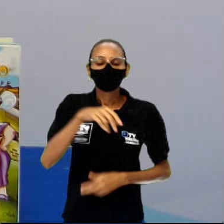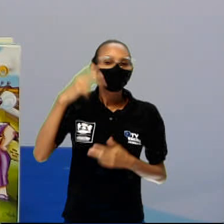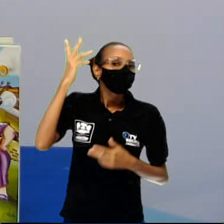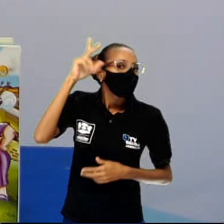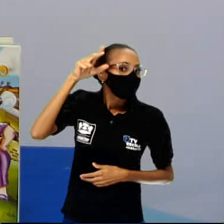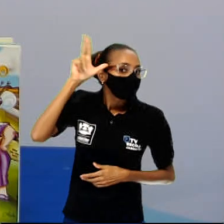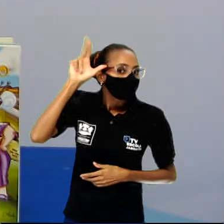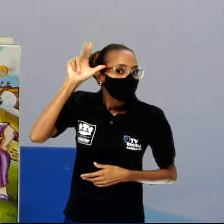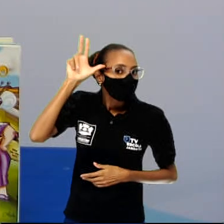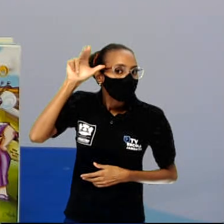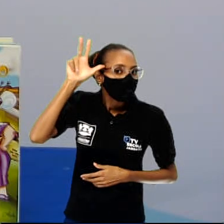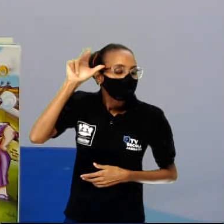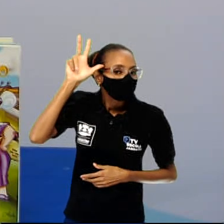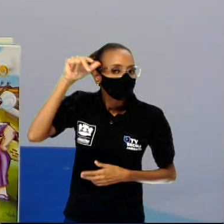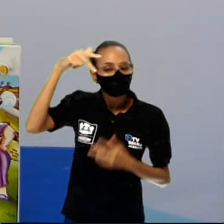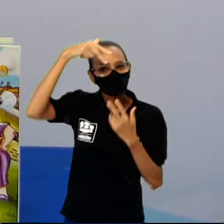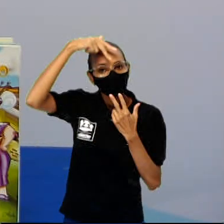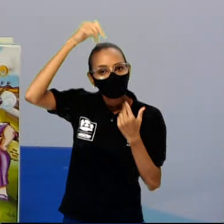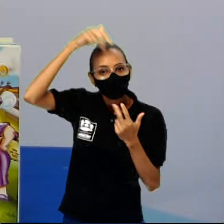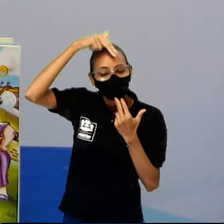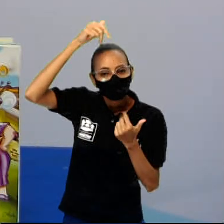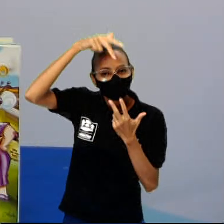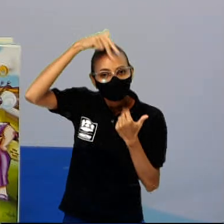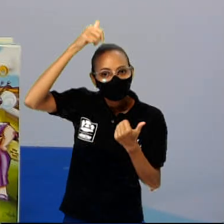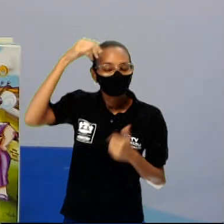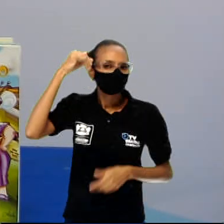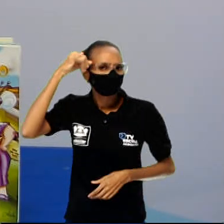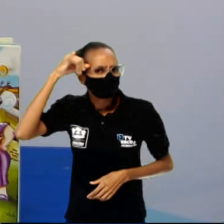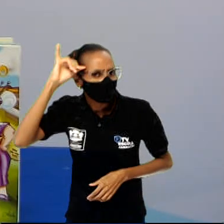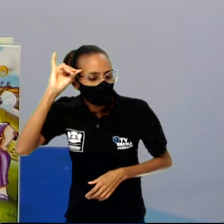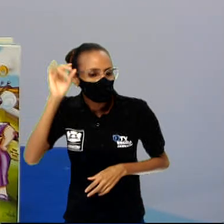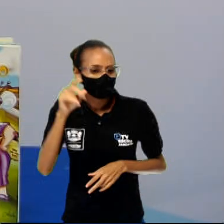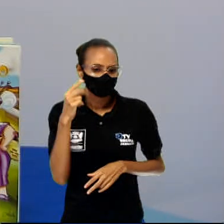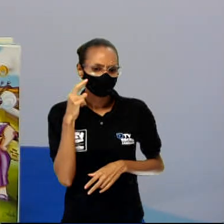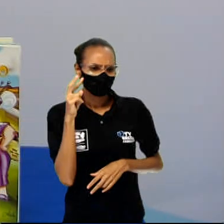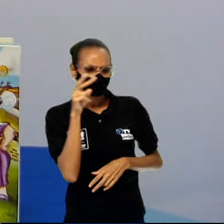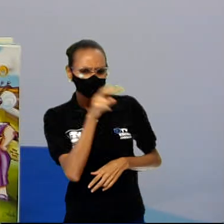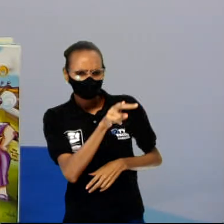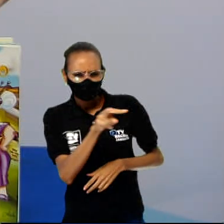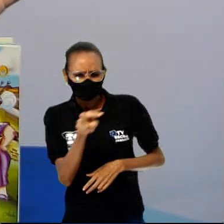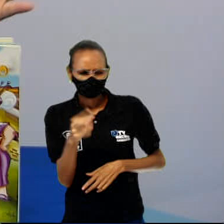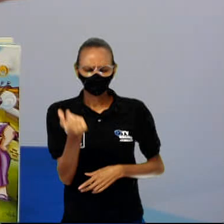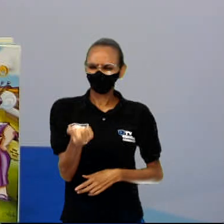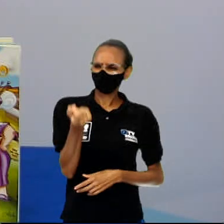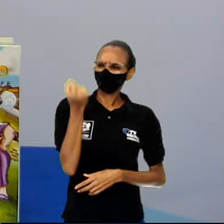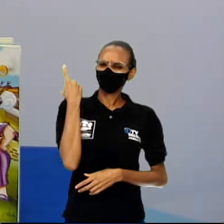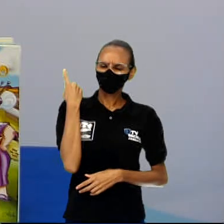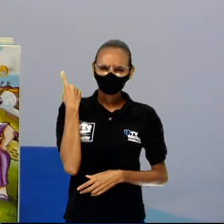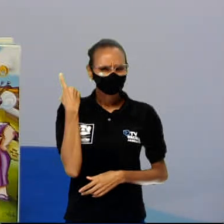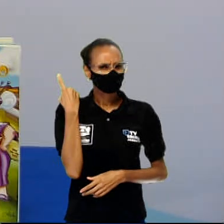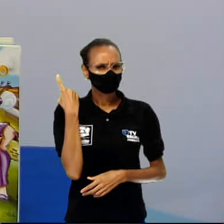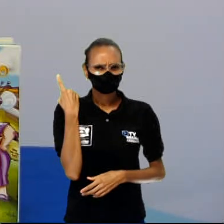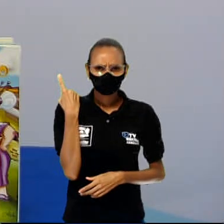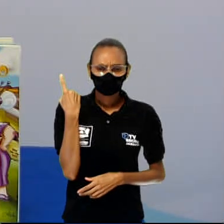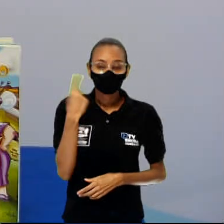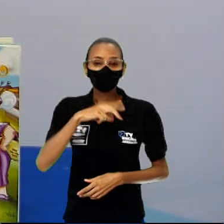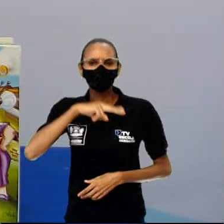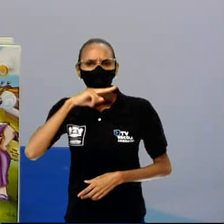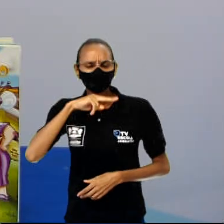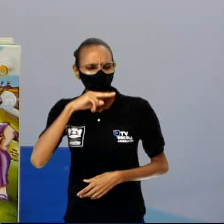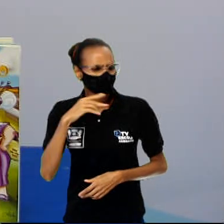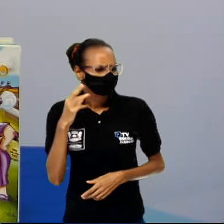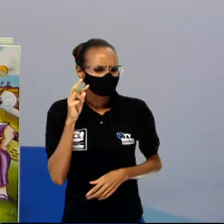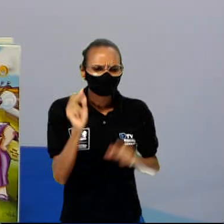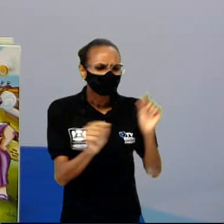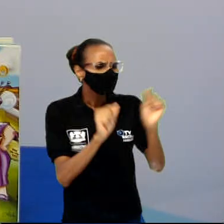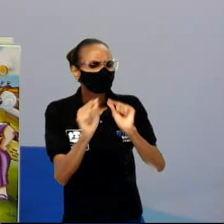olha, boi, todo mundo lá reunido. A vovó achou aquilo esquisito, foi chegando perto, Guilherme e Mariana vieram também e ela